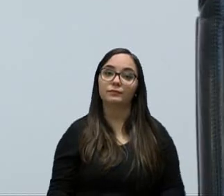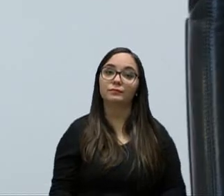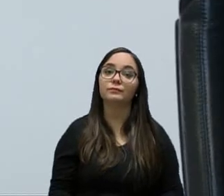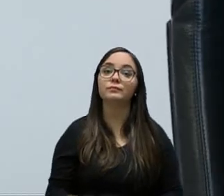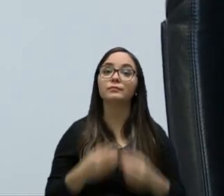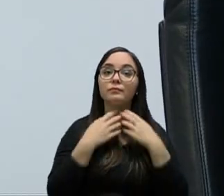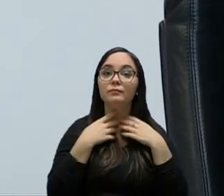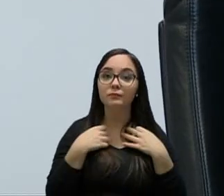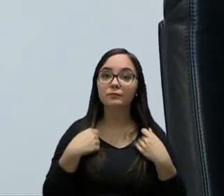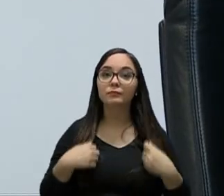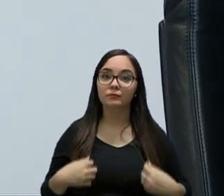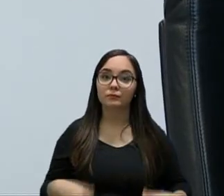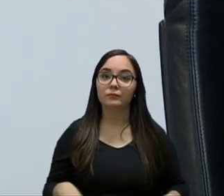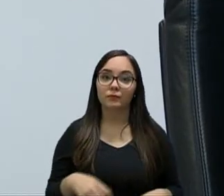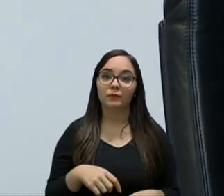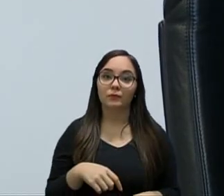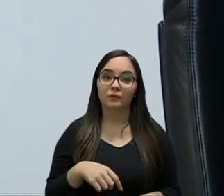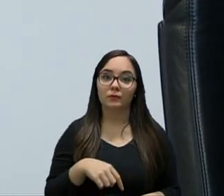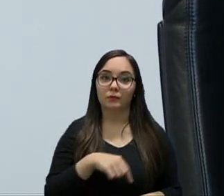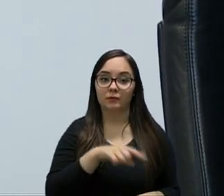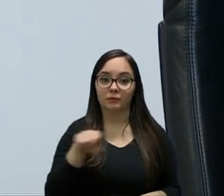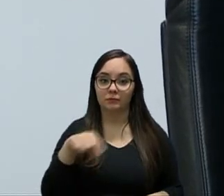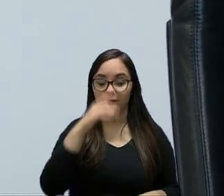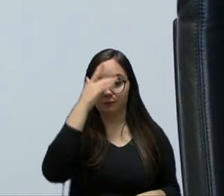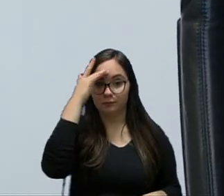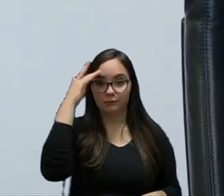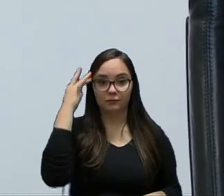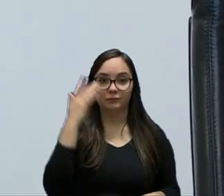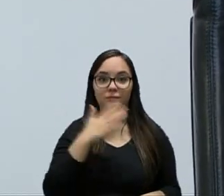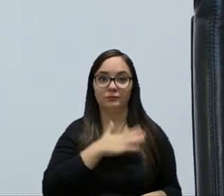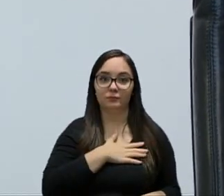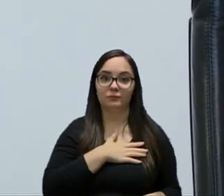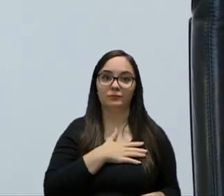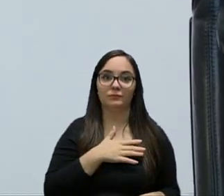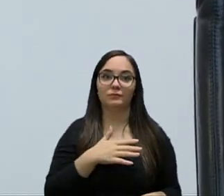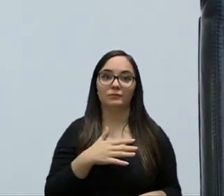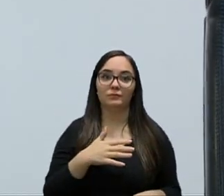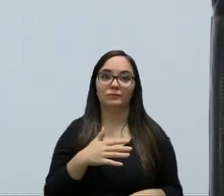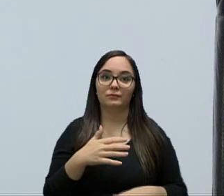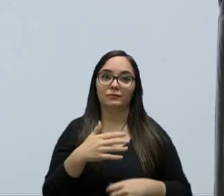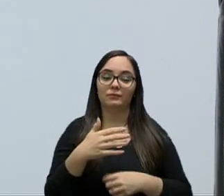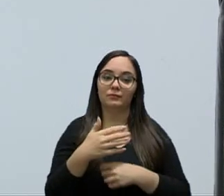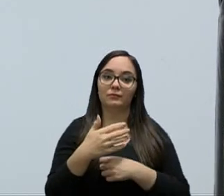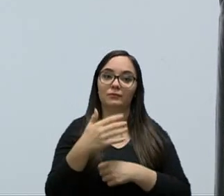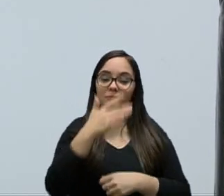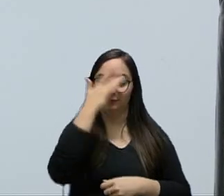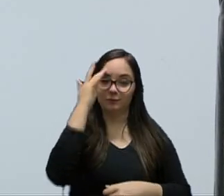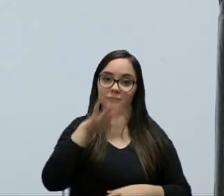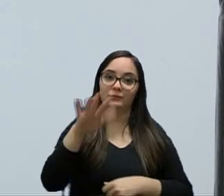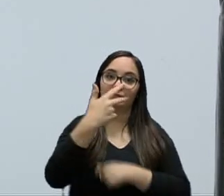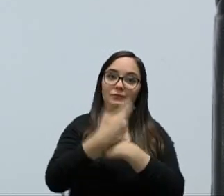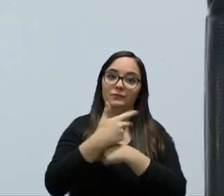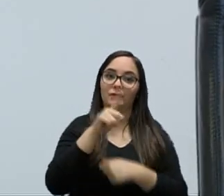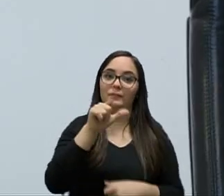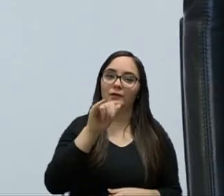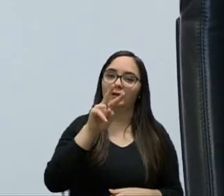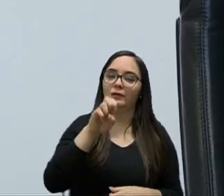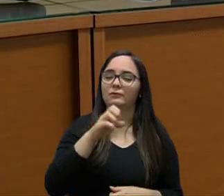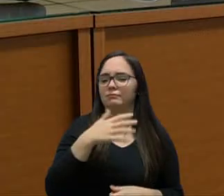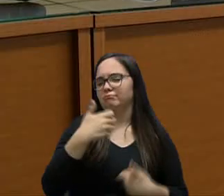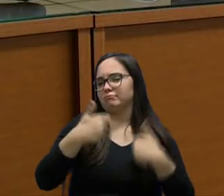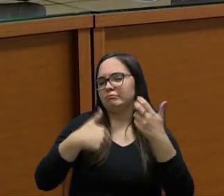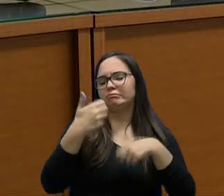não seja por aqui e seja pela pela mas a live o povo gosta mais da live a gente tá te falo eu faço um propósito